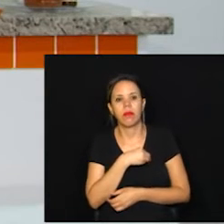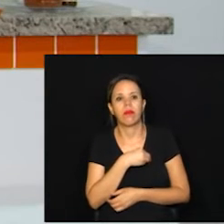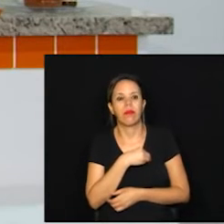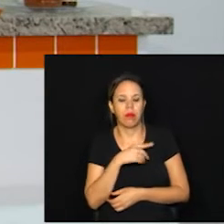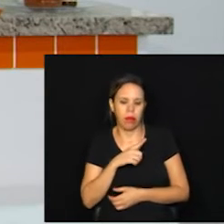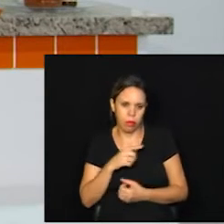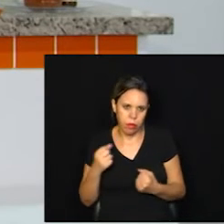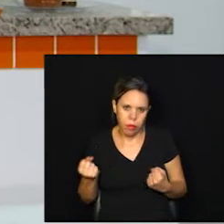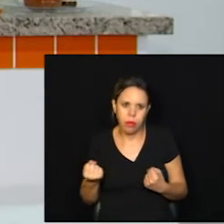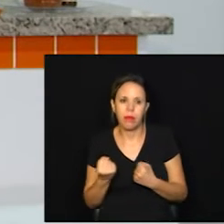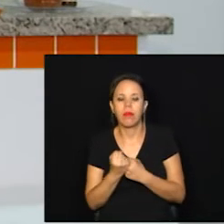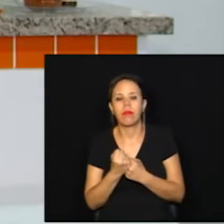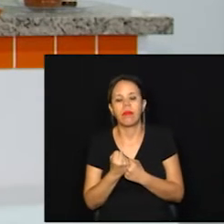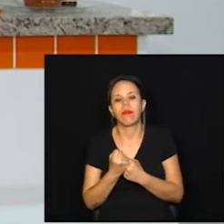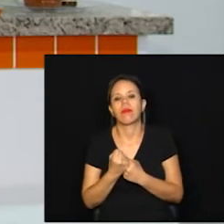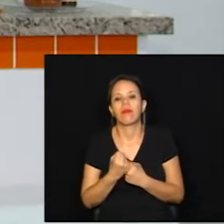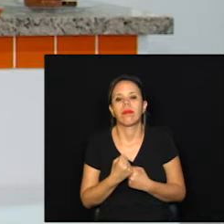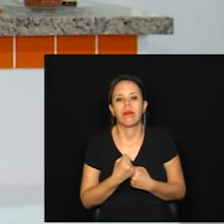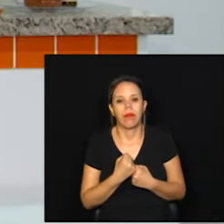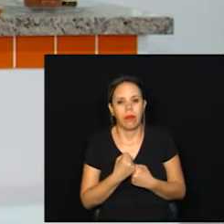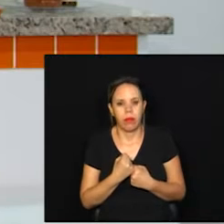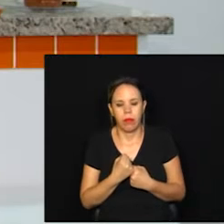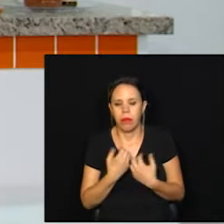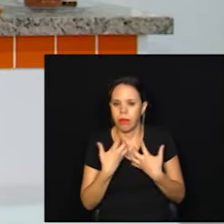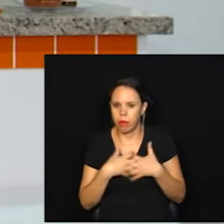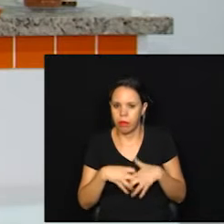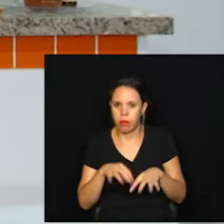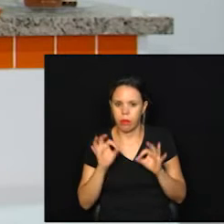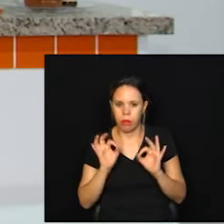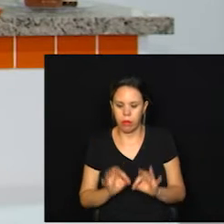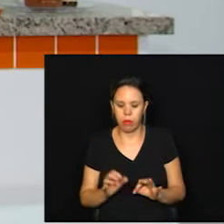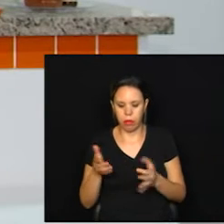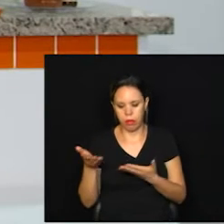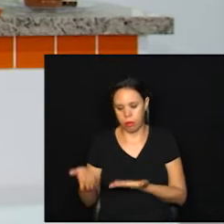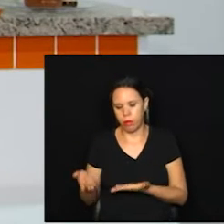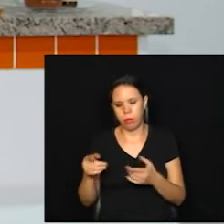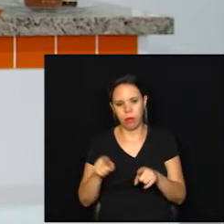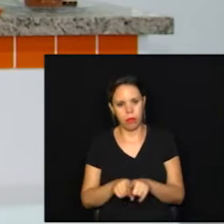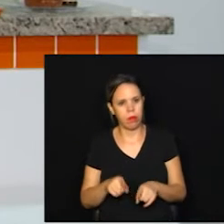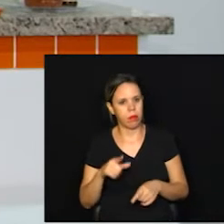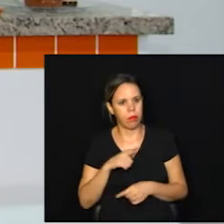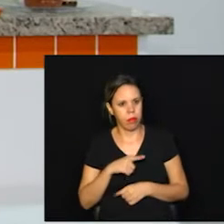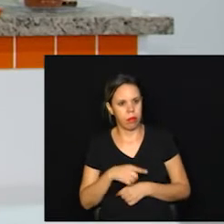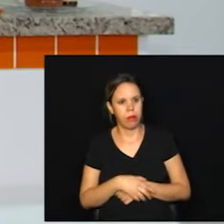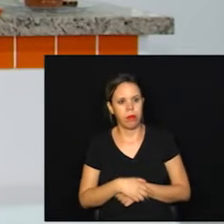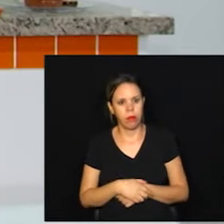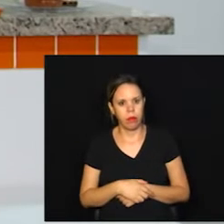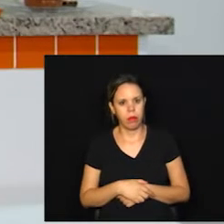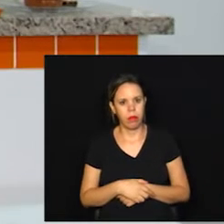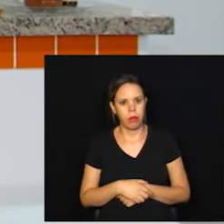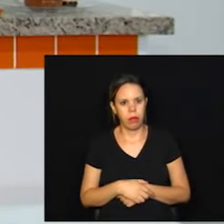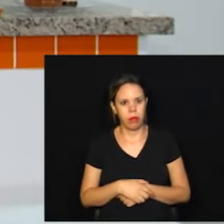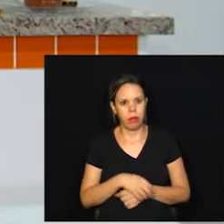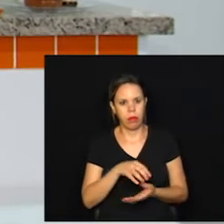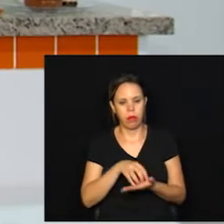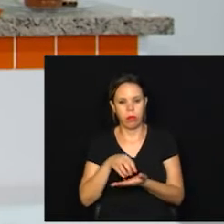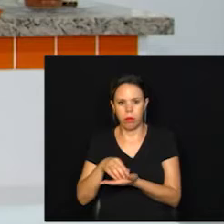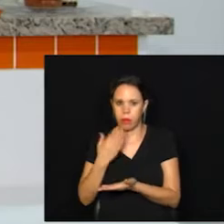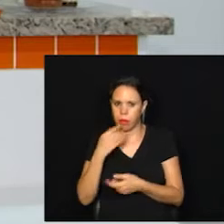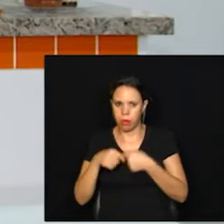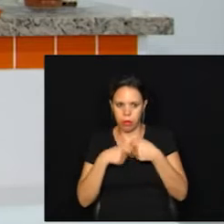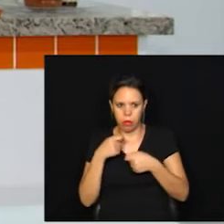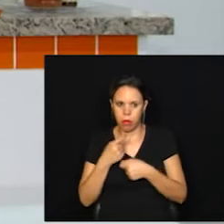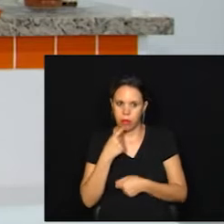apoio ao bom funcionamento aqui do Bom Prato. Tem também o Banco de Alimentos de Campinas, que